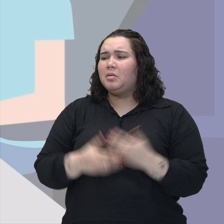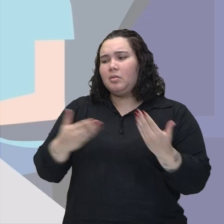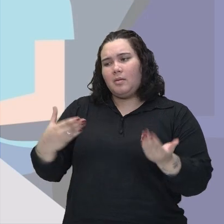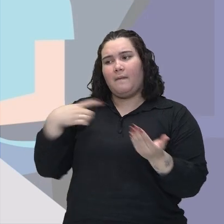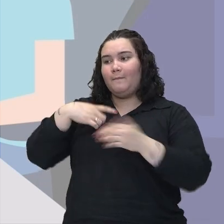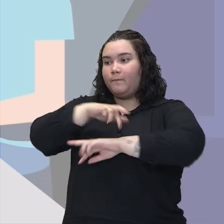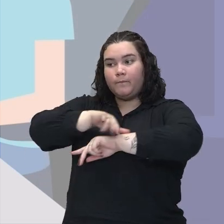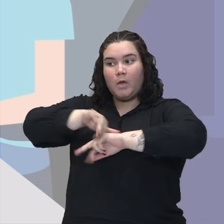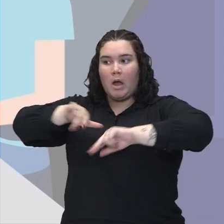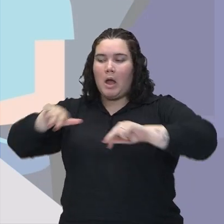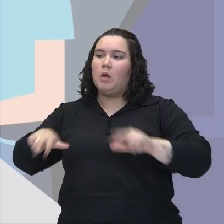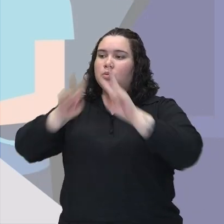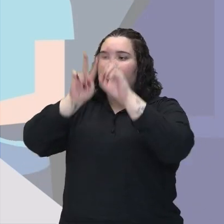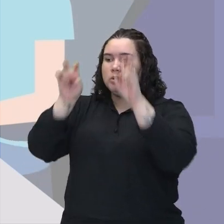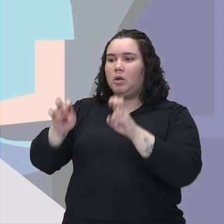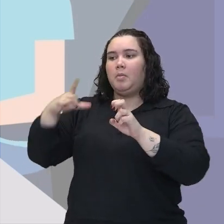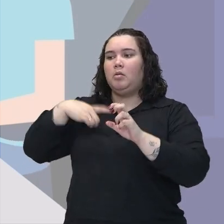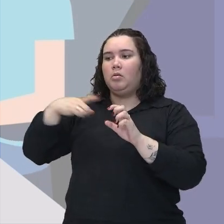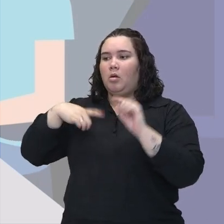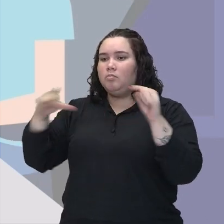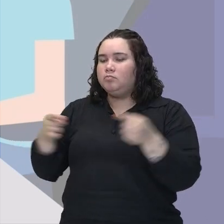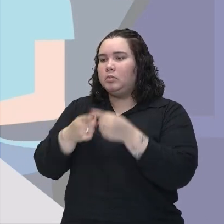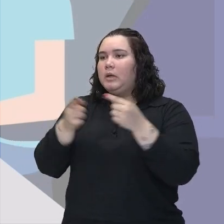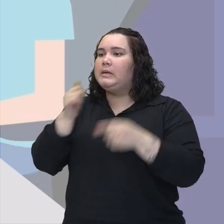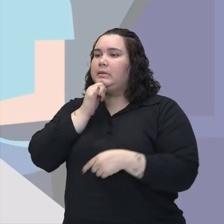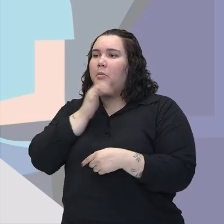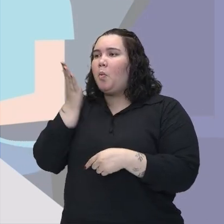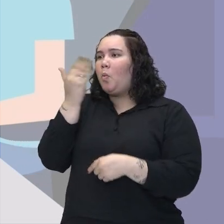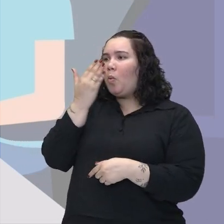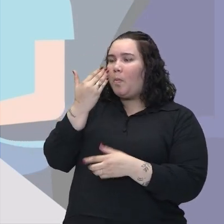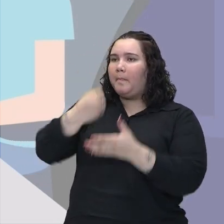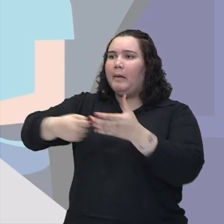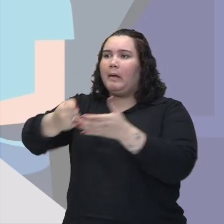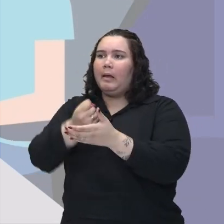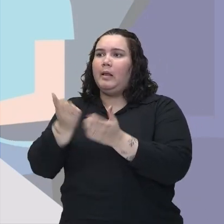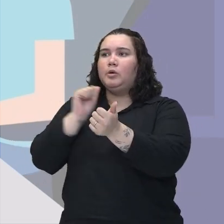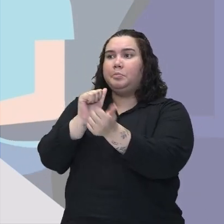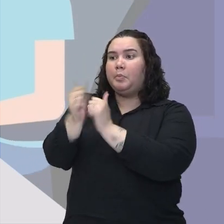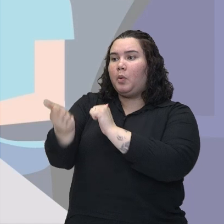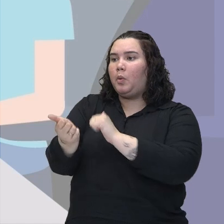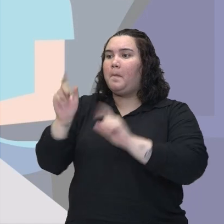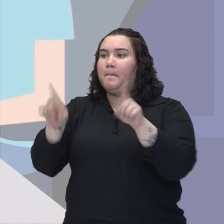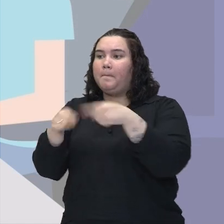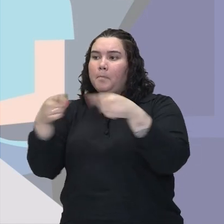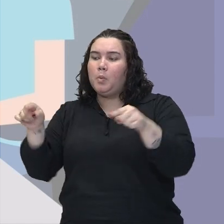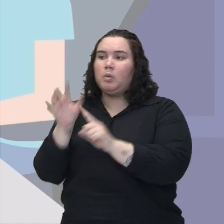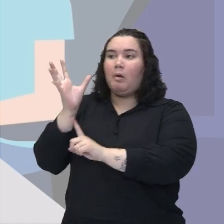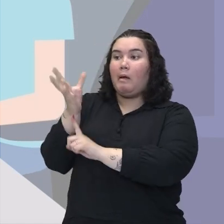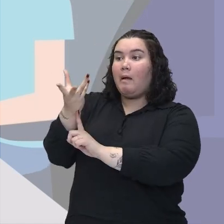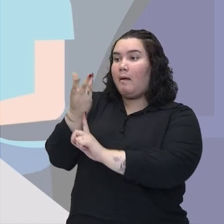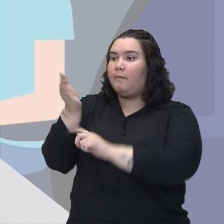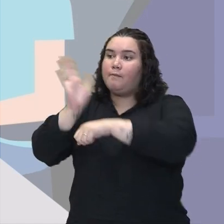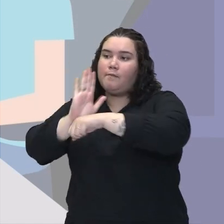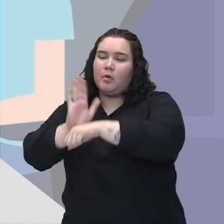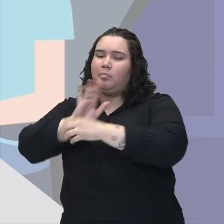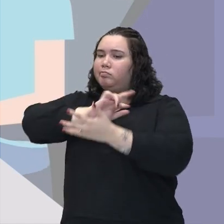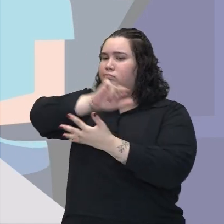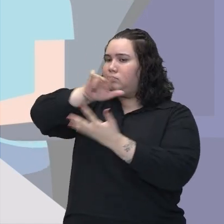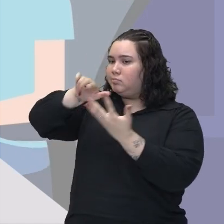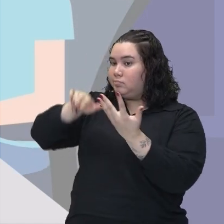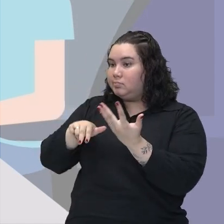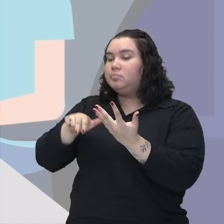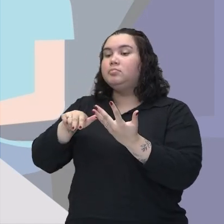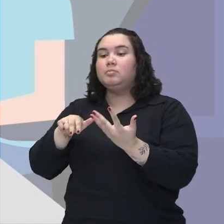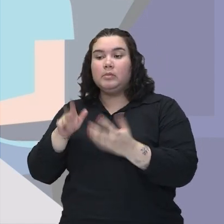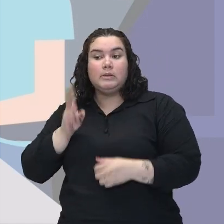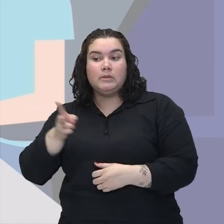Diversos e sempre pré-definidos, como culinária, esporte, música, arte, filmes, etc. Sempre